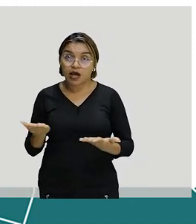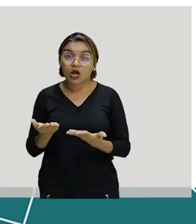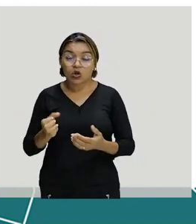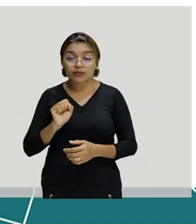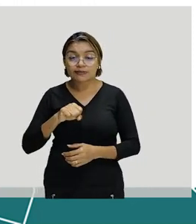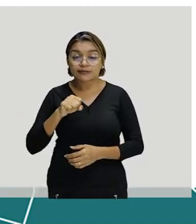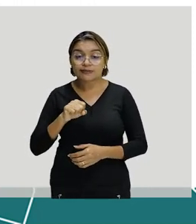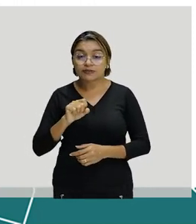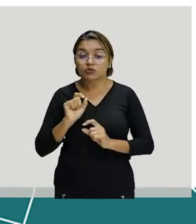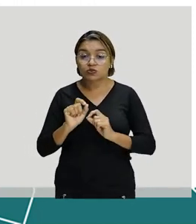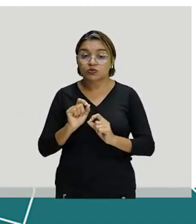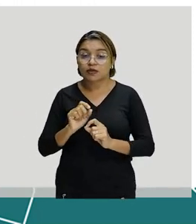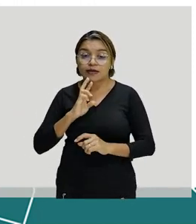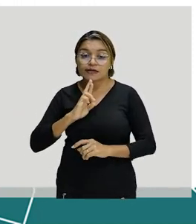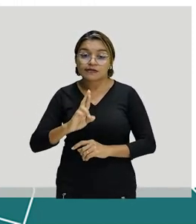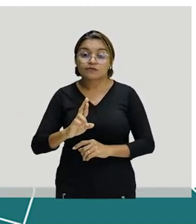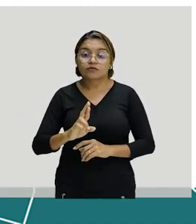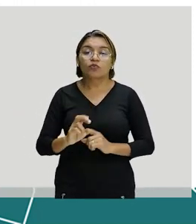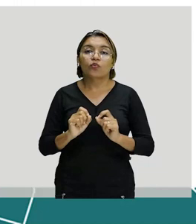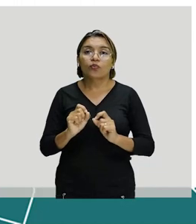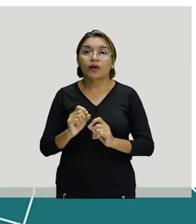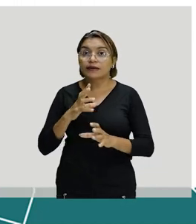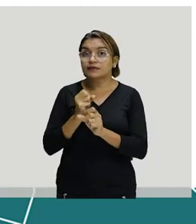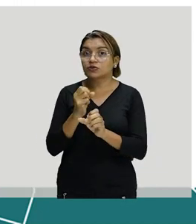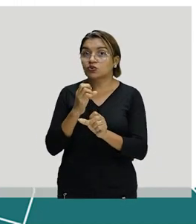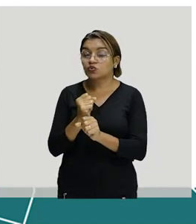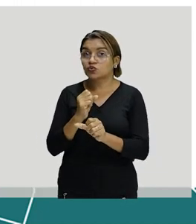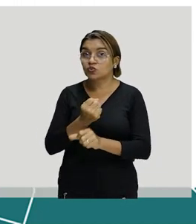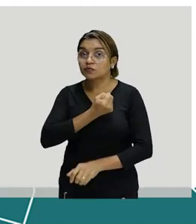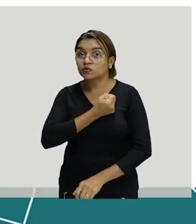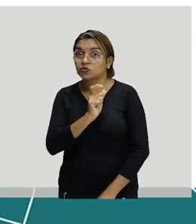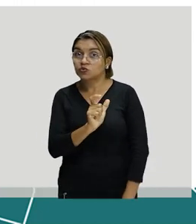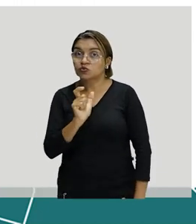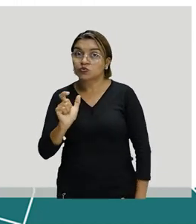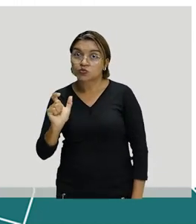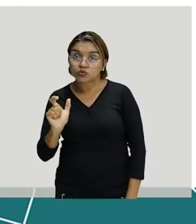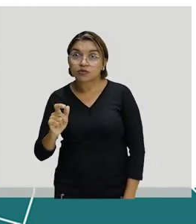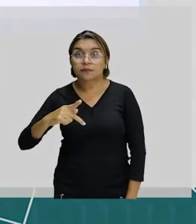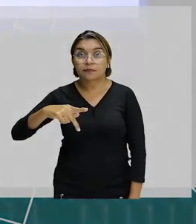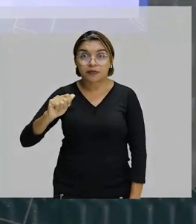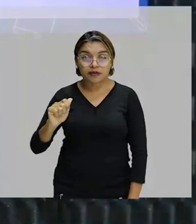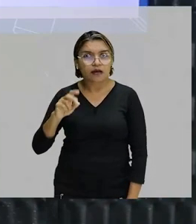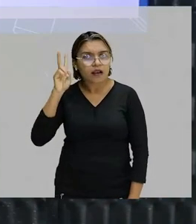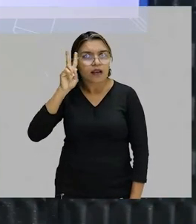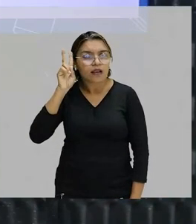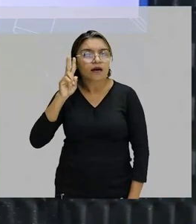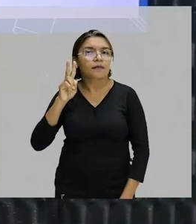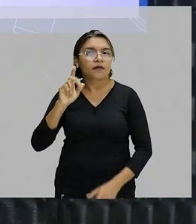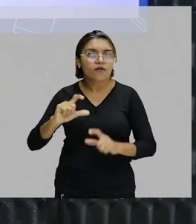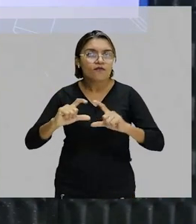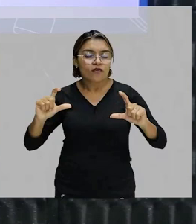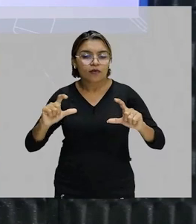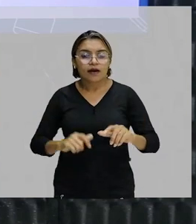fazer o que tá sendo solicitado que é a soma dos termos dessa pa lembra da fórmula da soma a